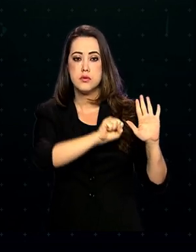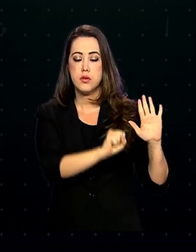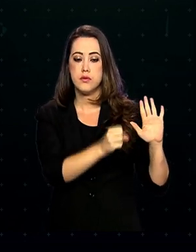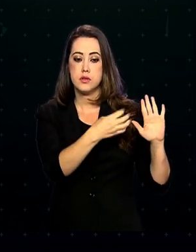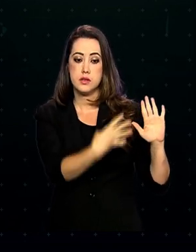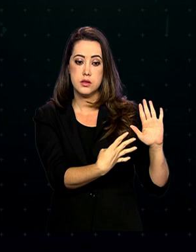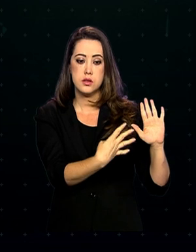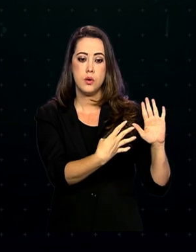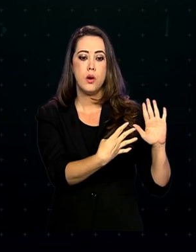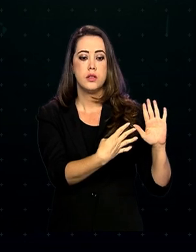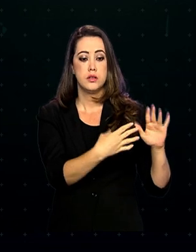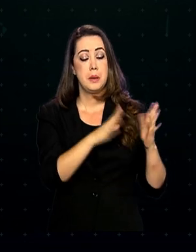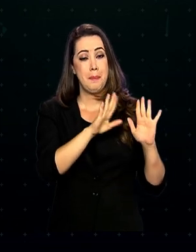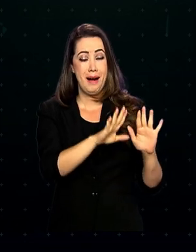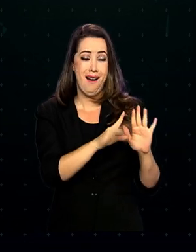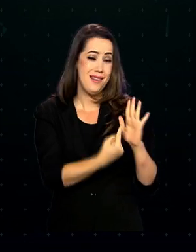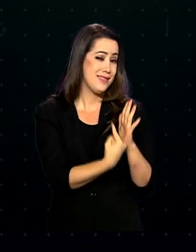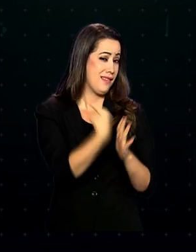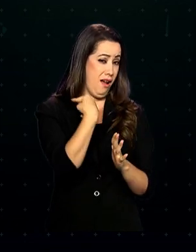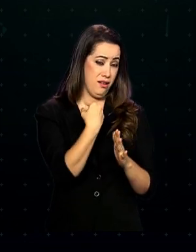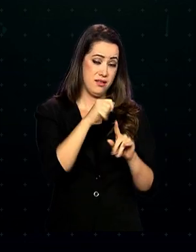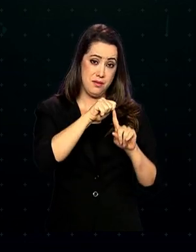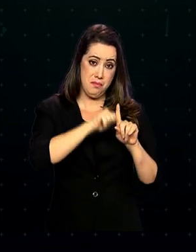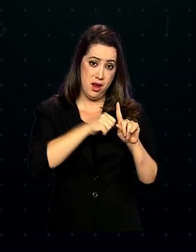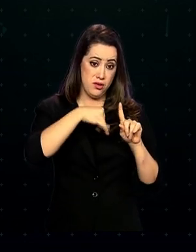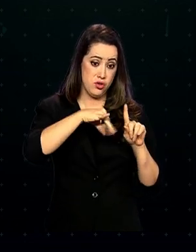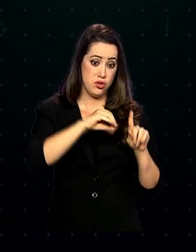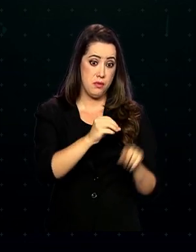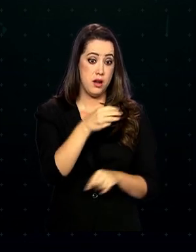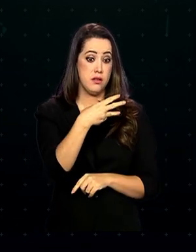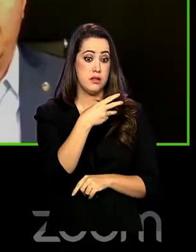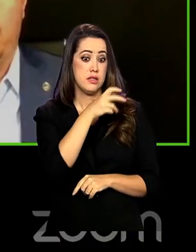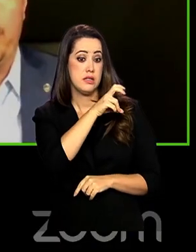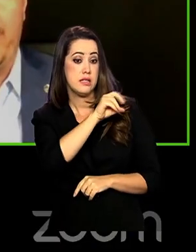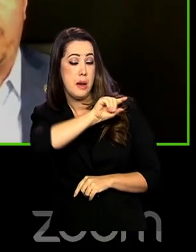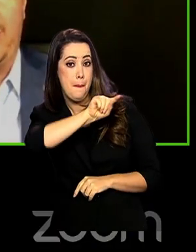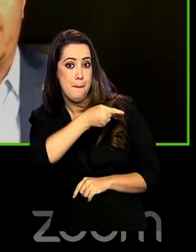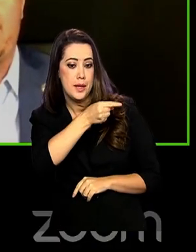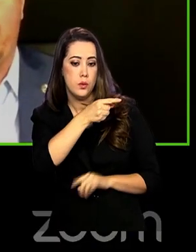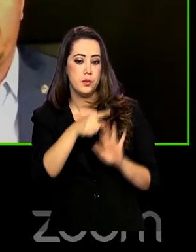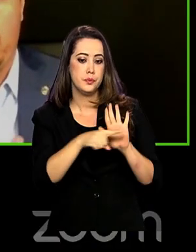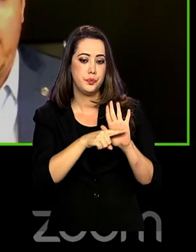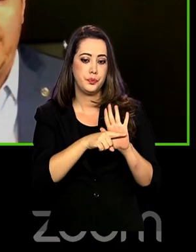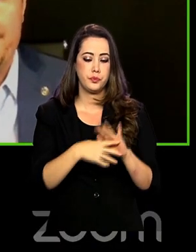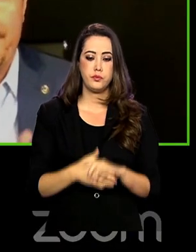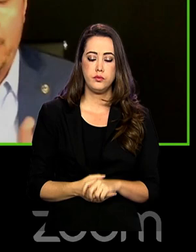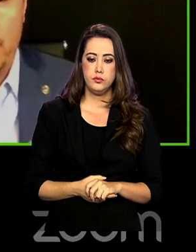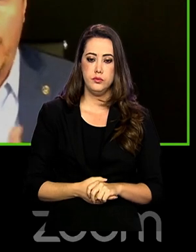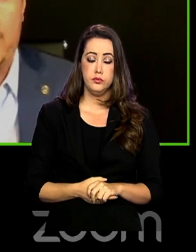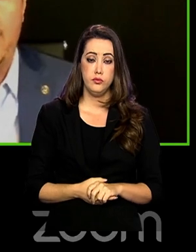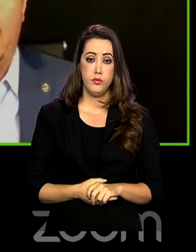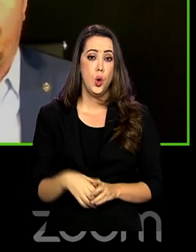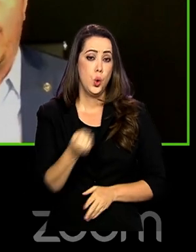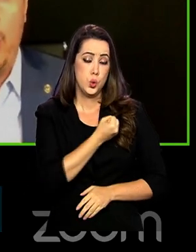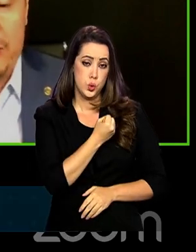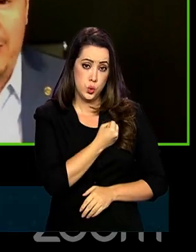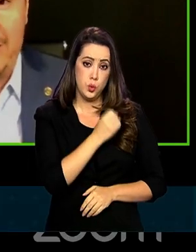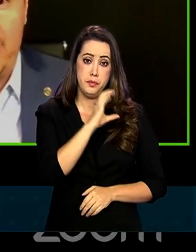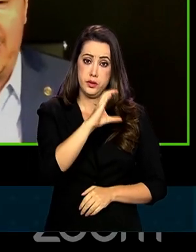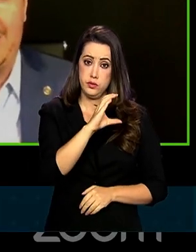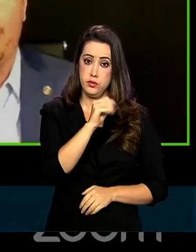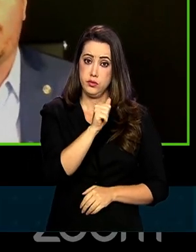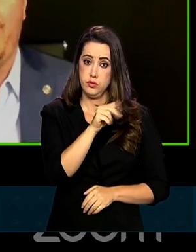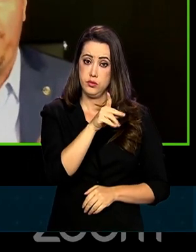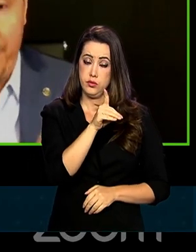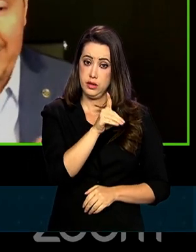maio, o saldo era bem pior, de 350 mil negativos. Os números do Caged mostram que nós, com a